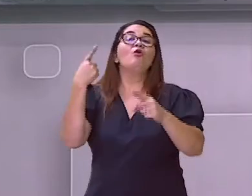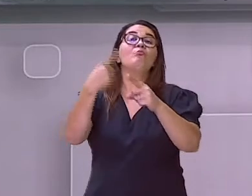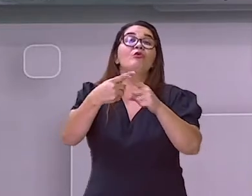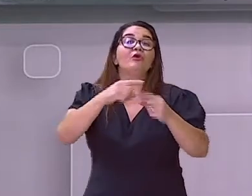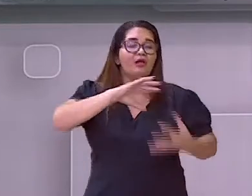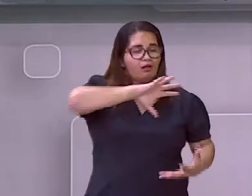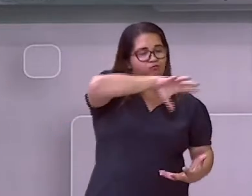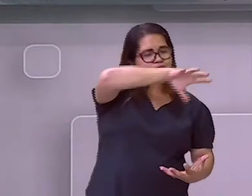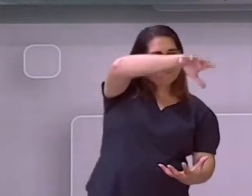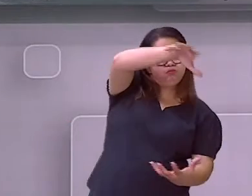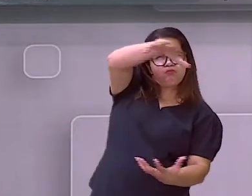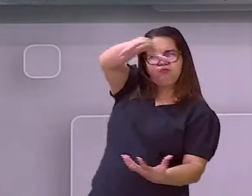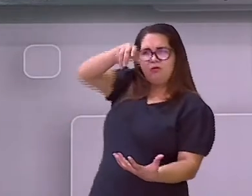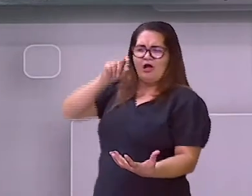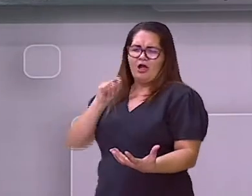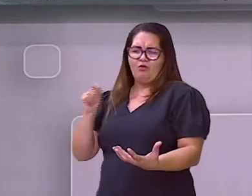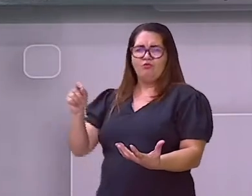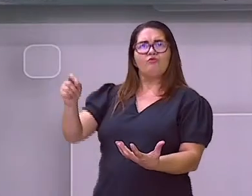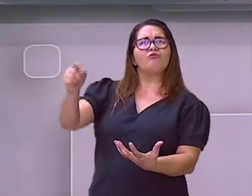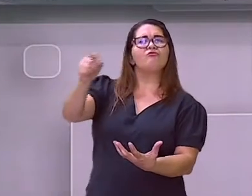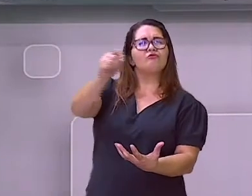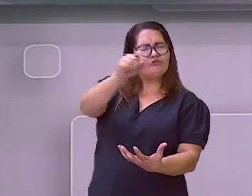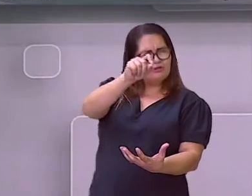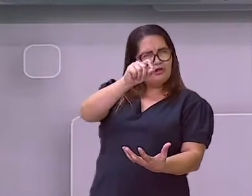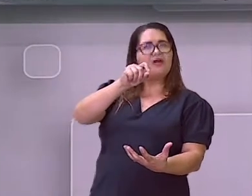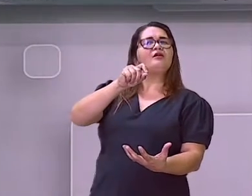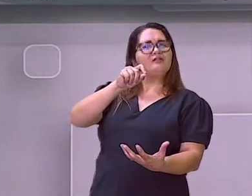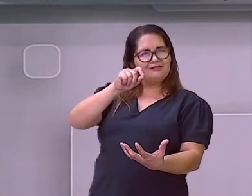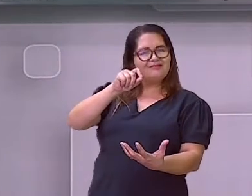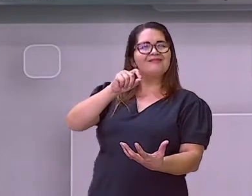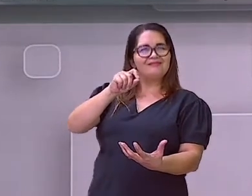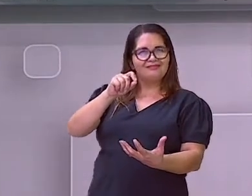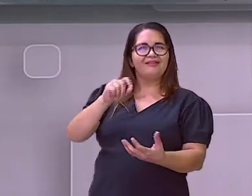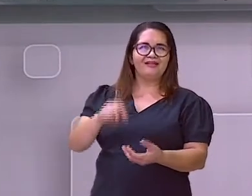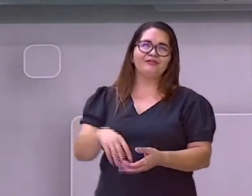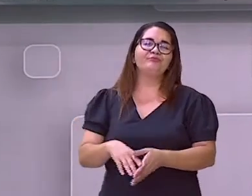formavam esse imenso continente, não é verdade?